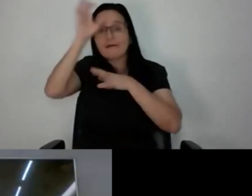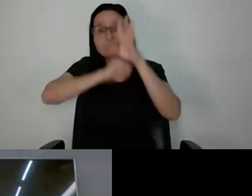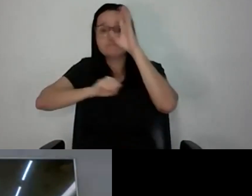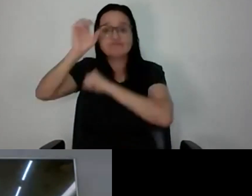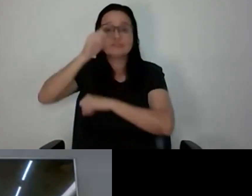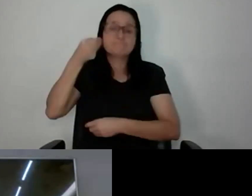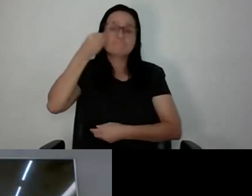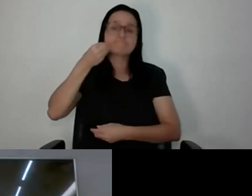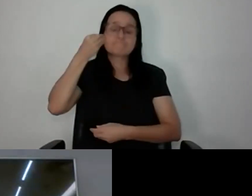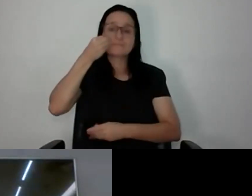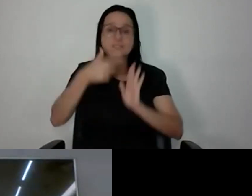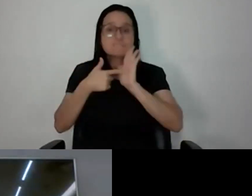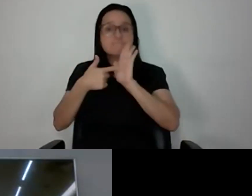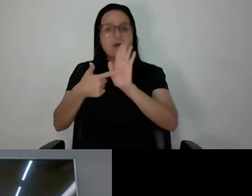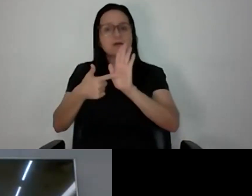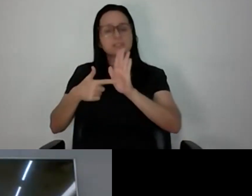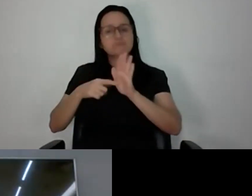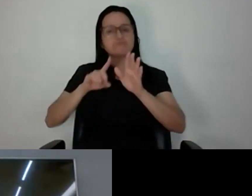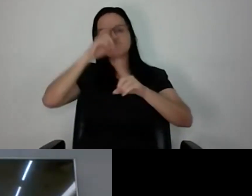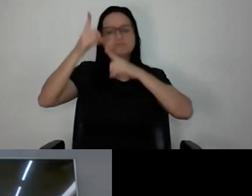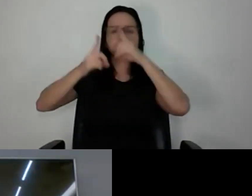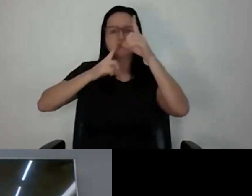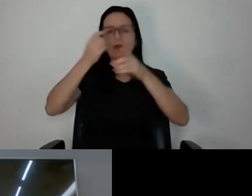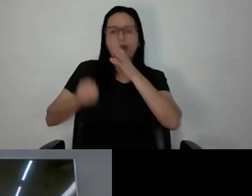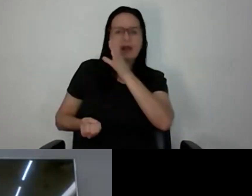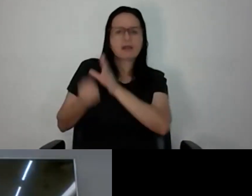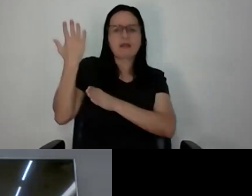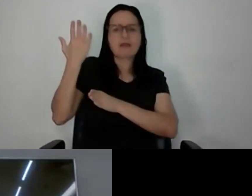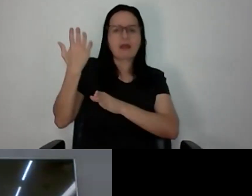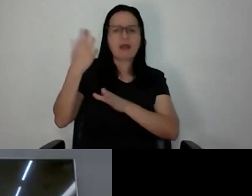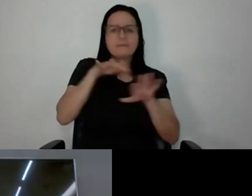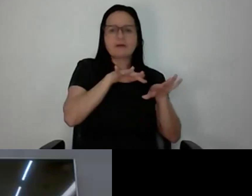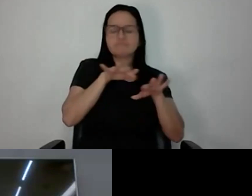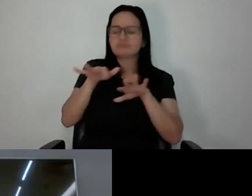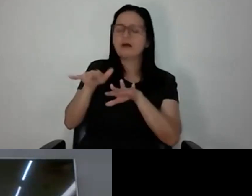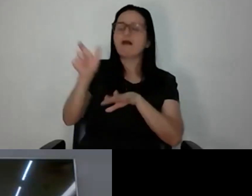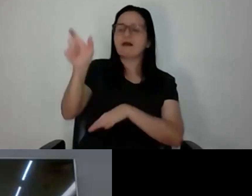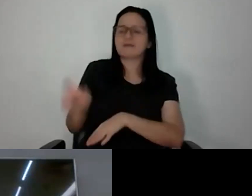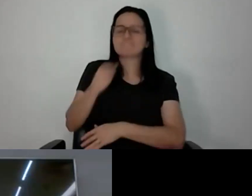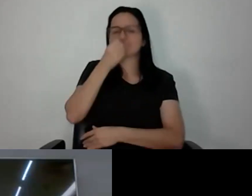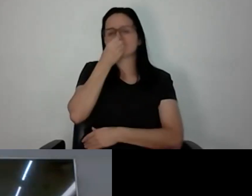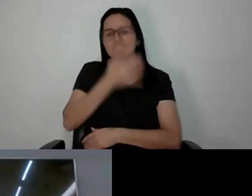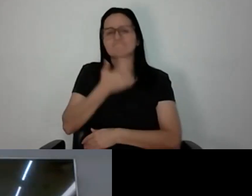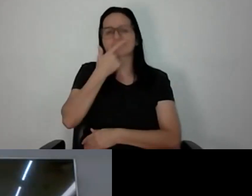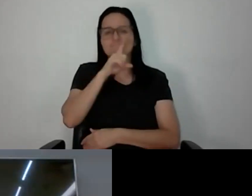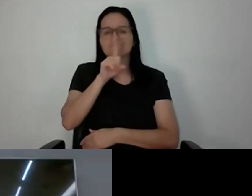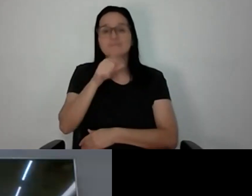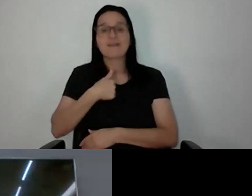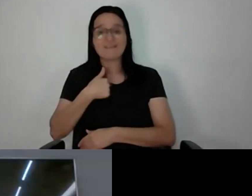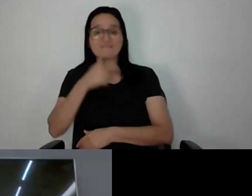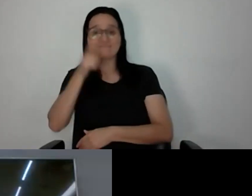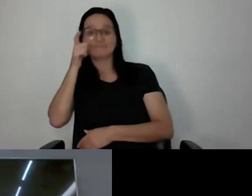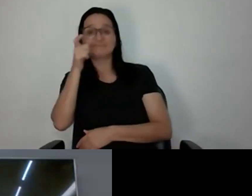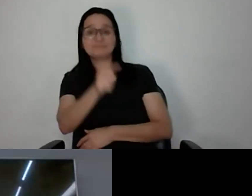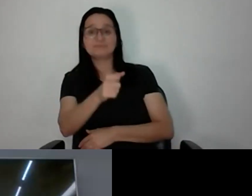tornem interessante. E era o meu caso, eu era muito interessado, sempre fui muito interessado. E participar de uma competição dessa, conhecer